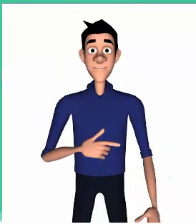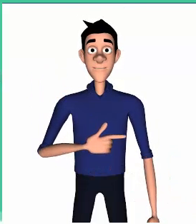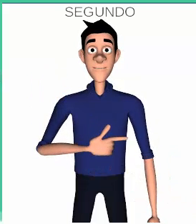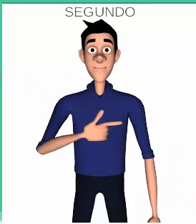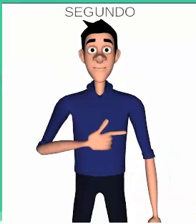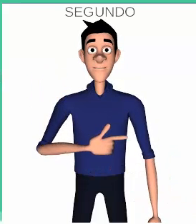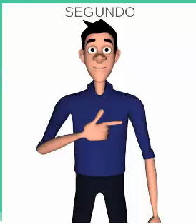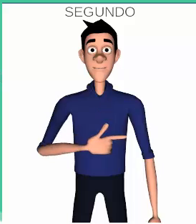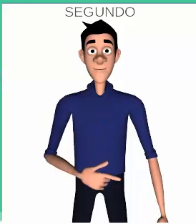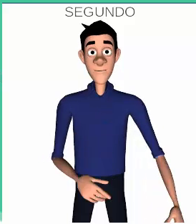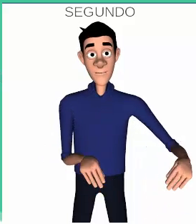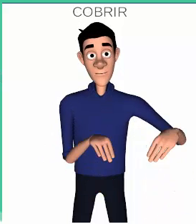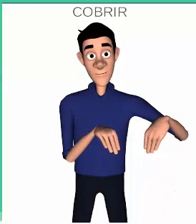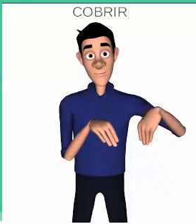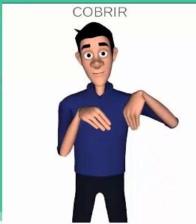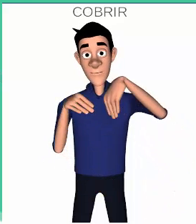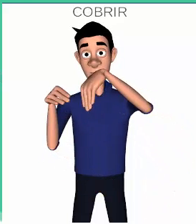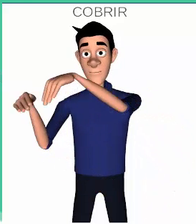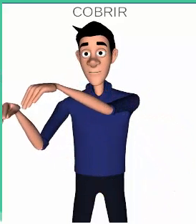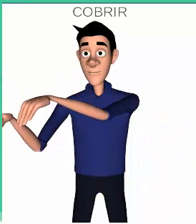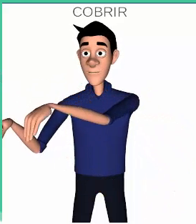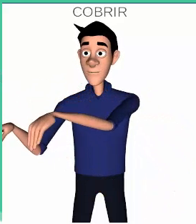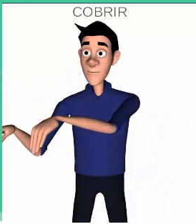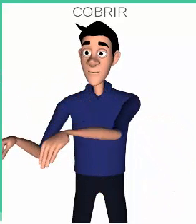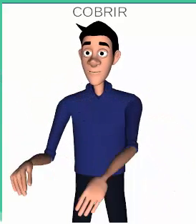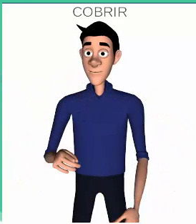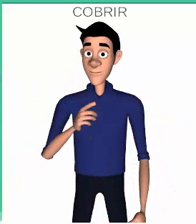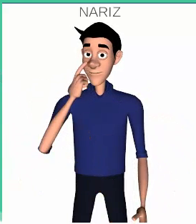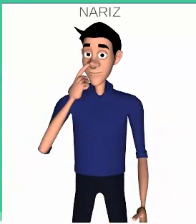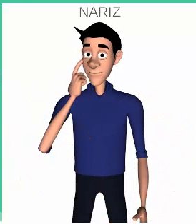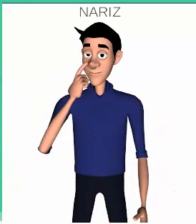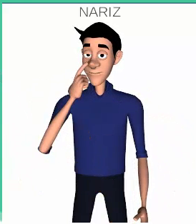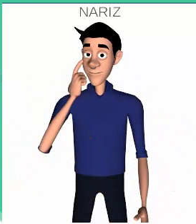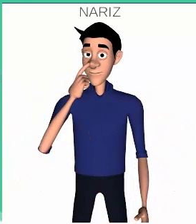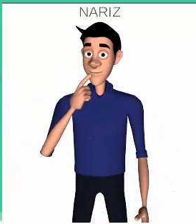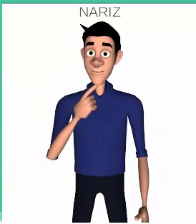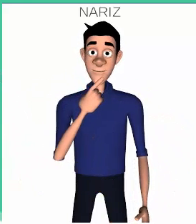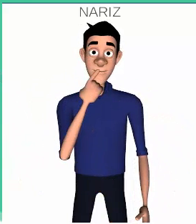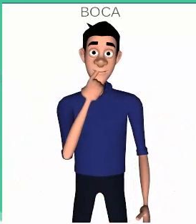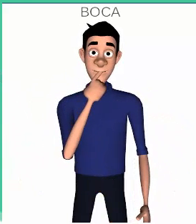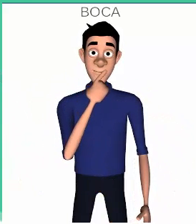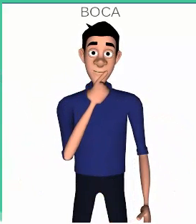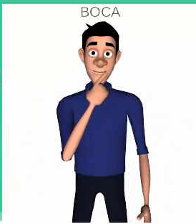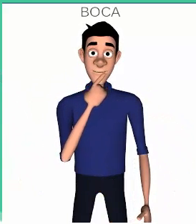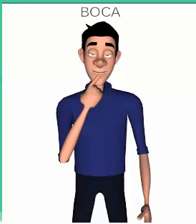Segundo passo, cubra o nariz, a boca ao espirrar ou tossir.